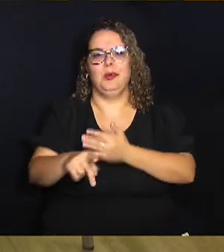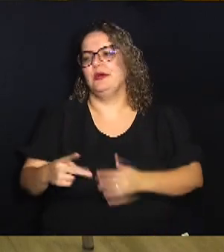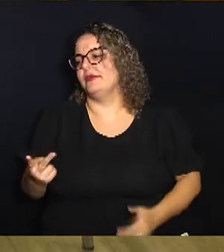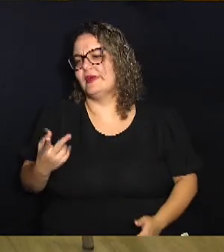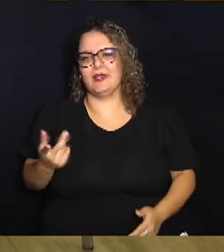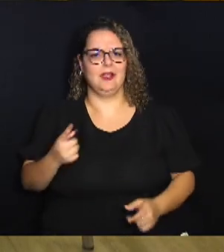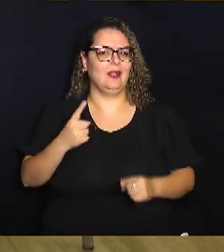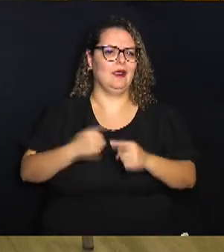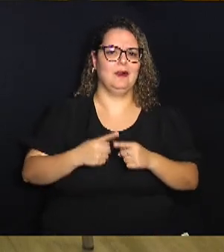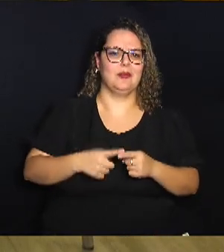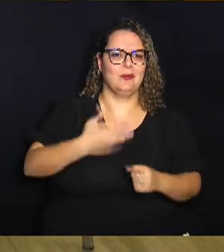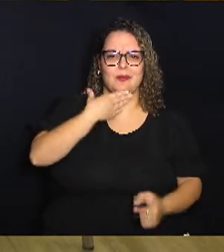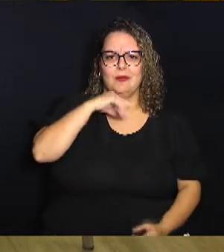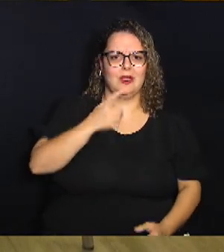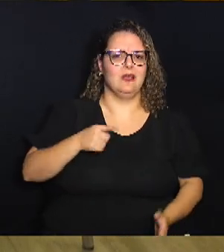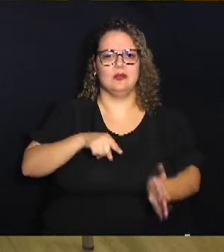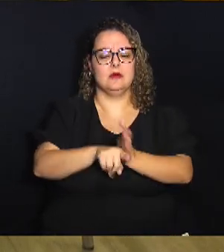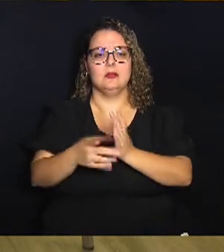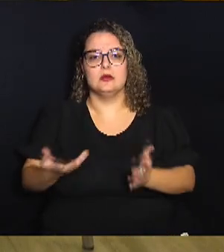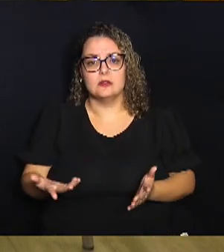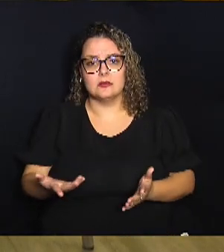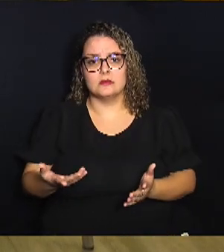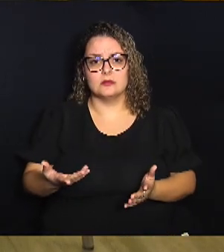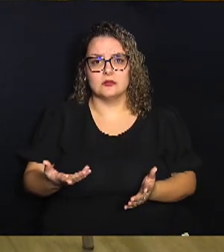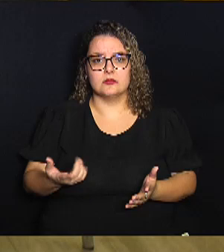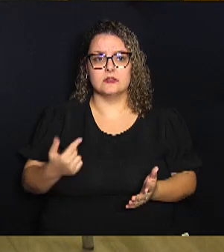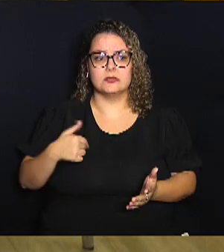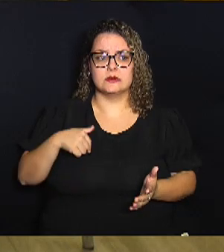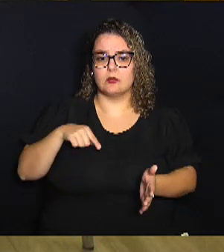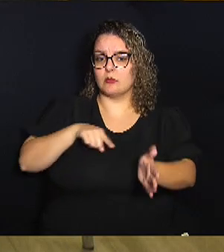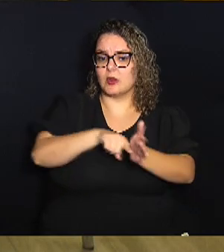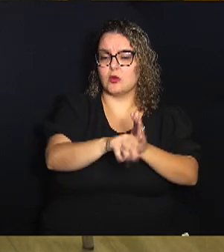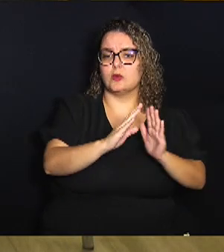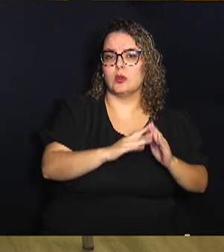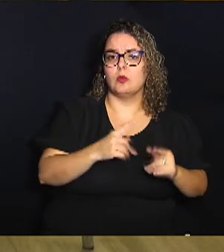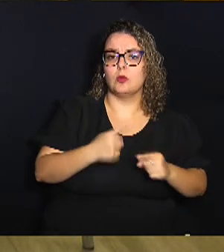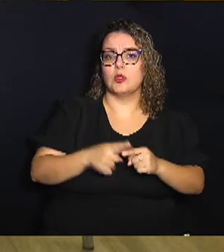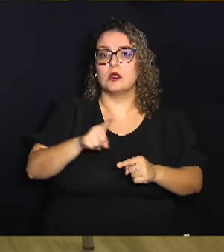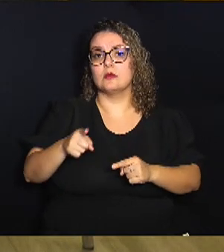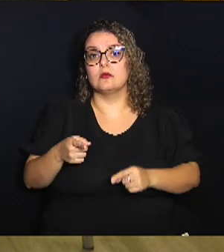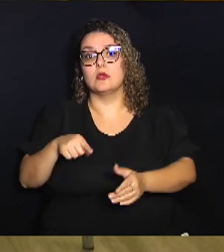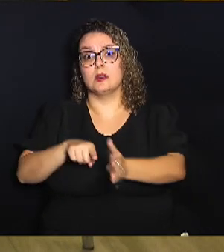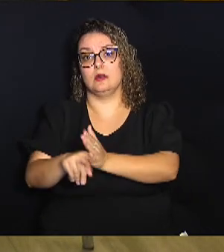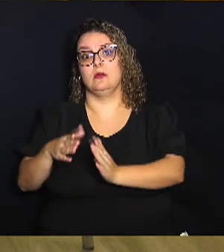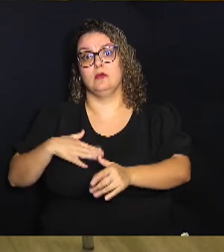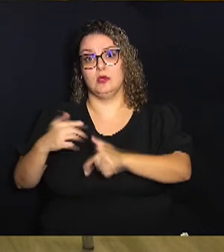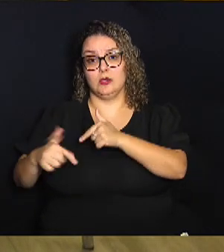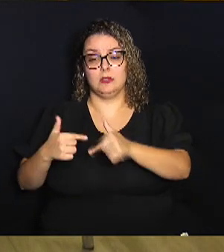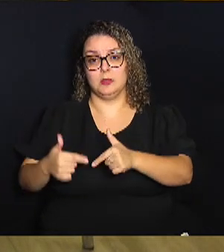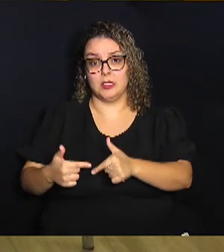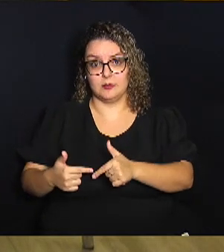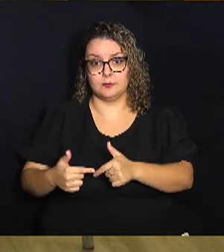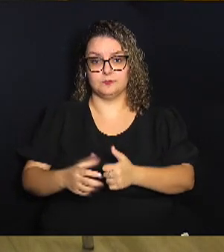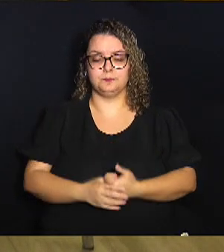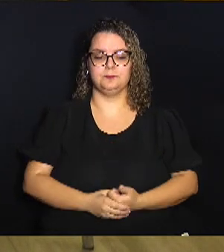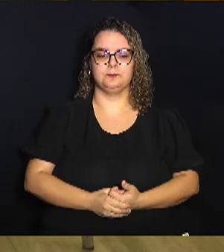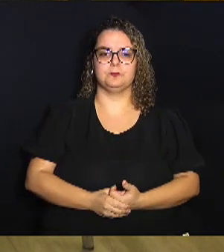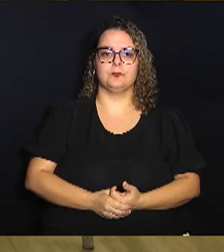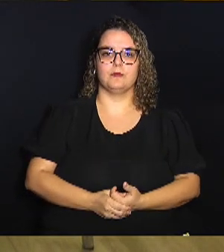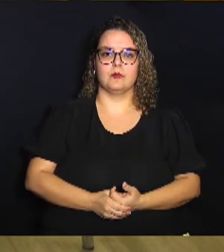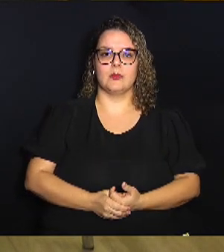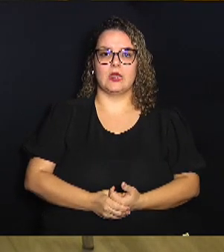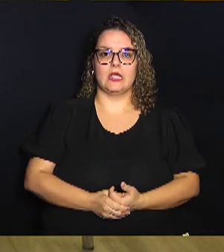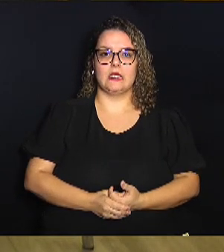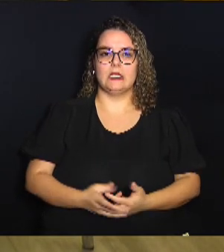Meu pai, eu vou questionar. Se eu questiono a minha casa, por que não vou questionar o meu trabalho, né? E esse grau